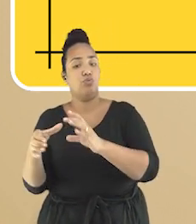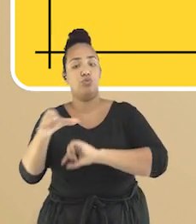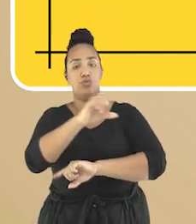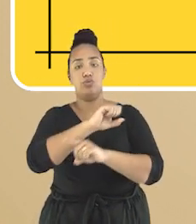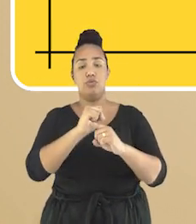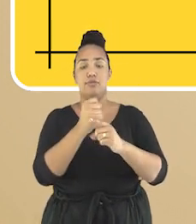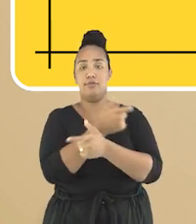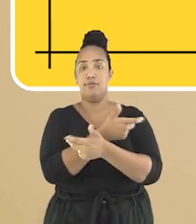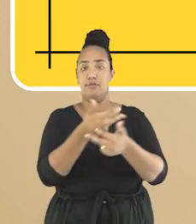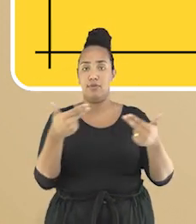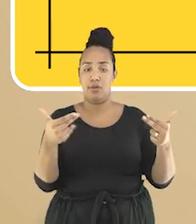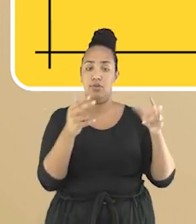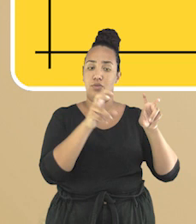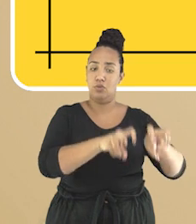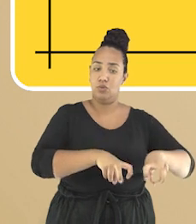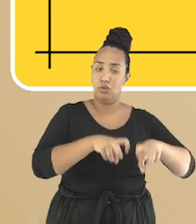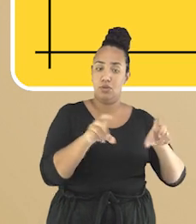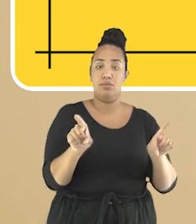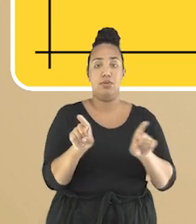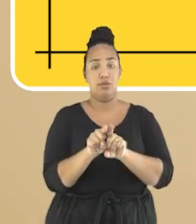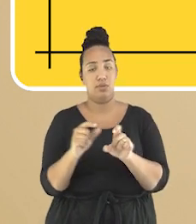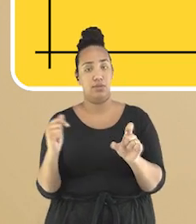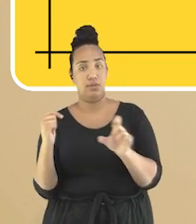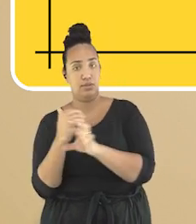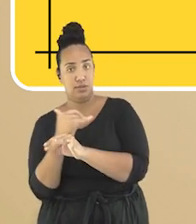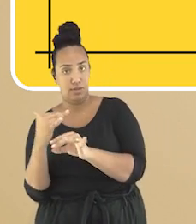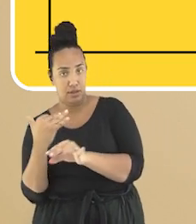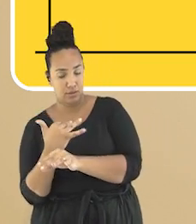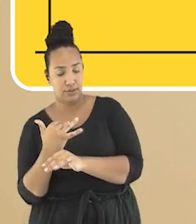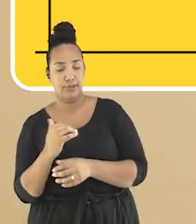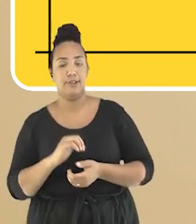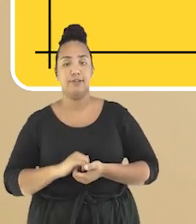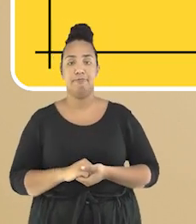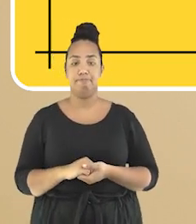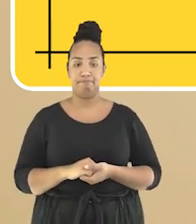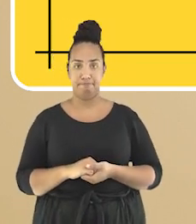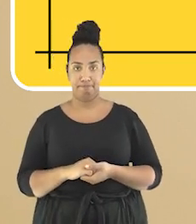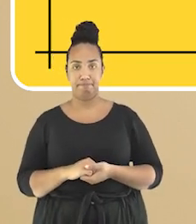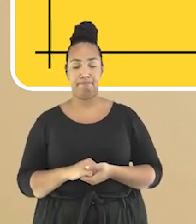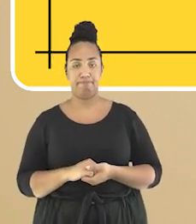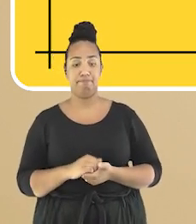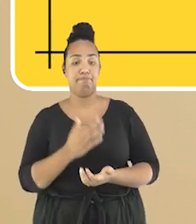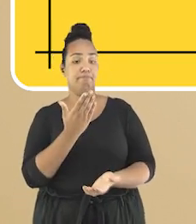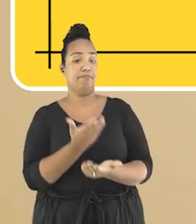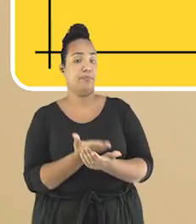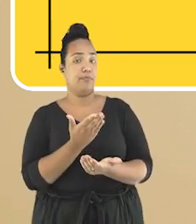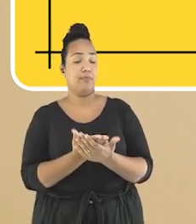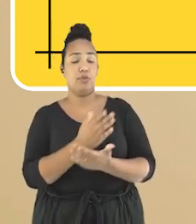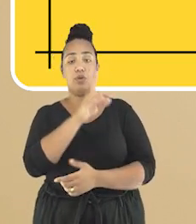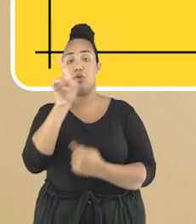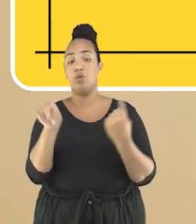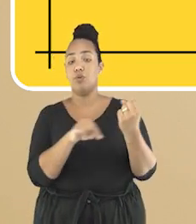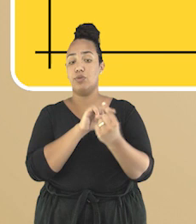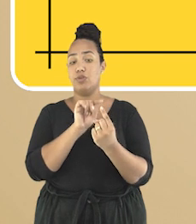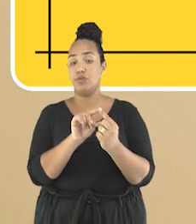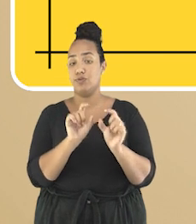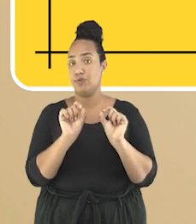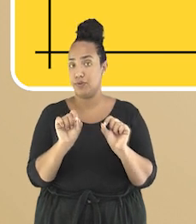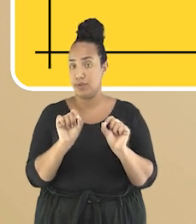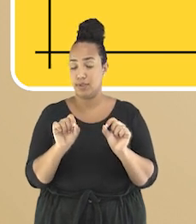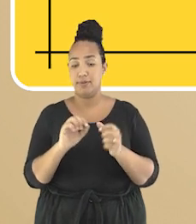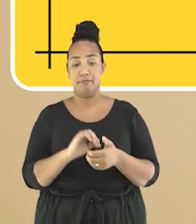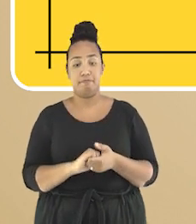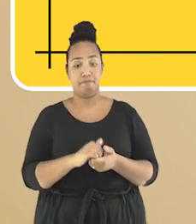sociais do campo e da cidade, com direitos legais dessas comunidades, tendo como objetivo